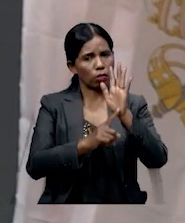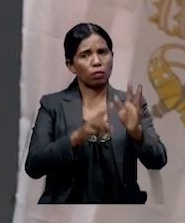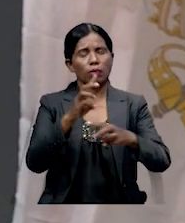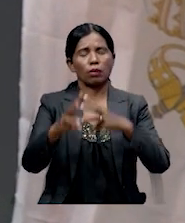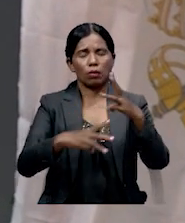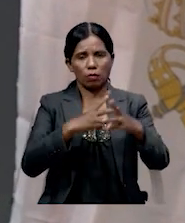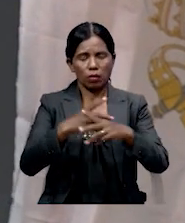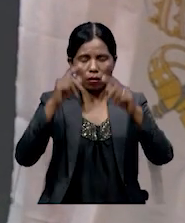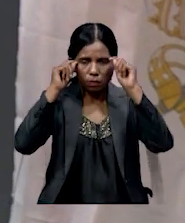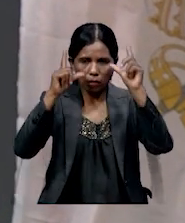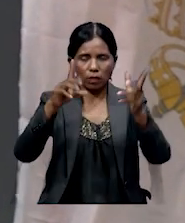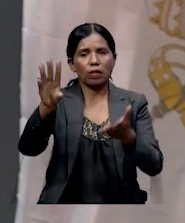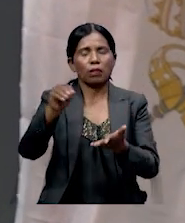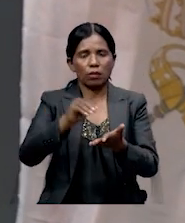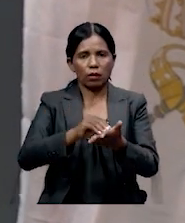e critério.